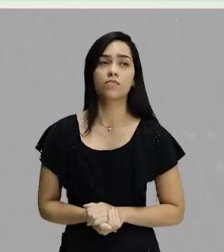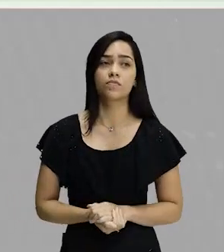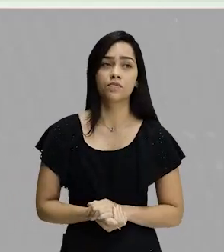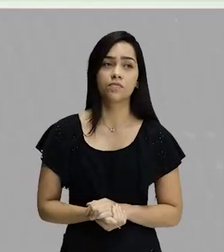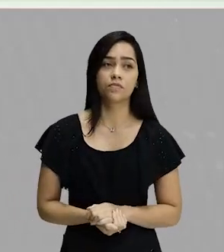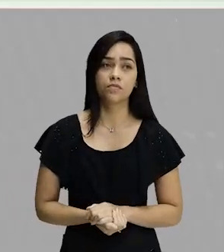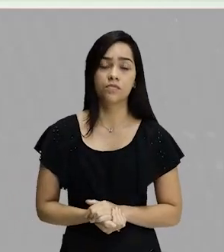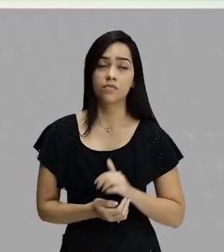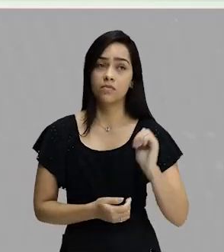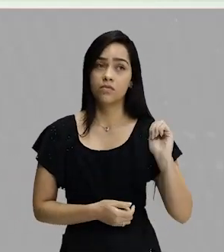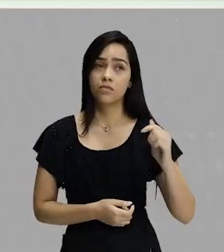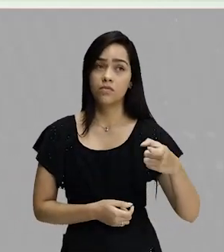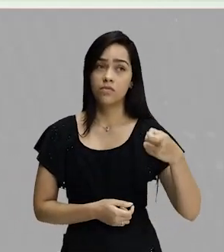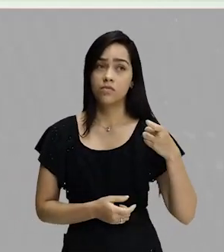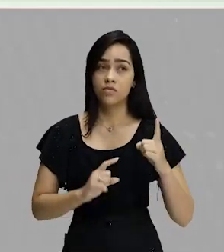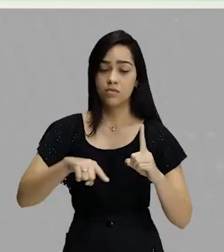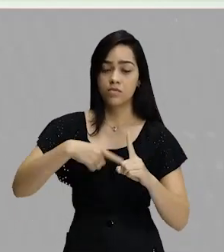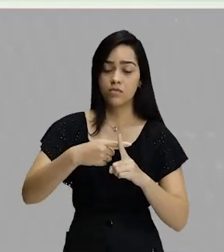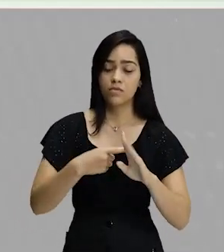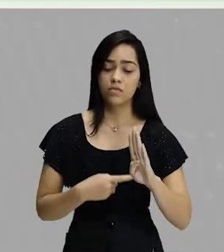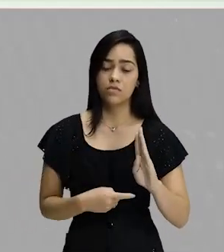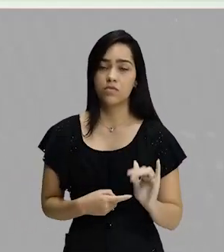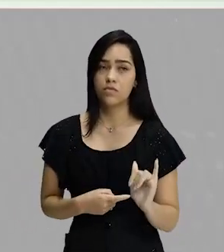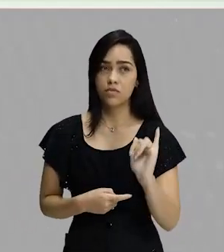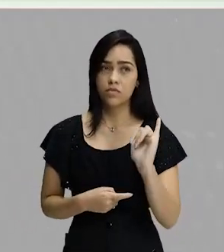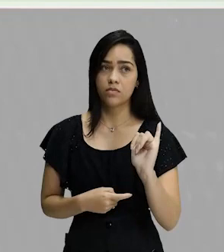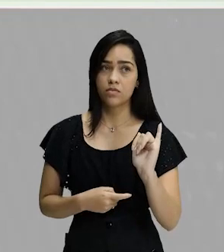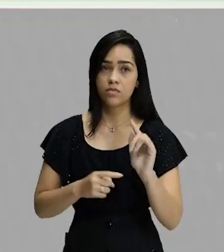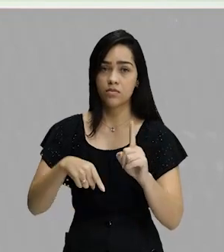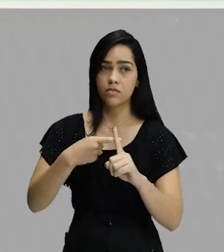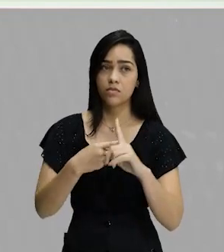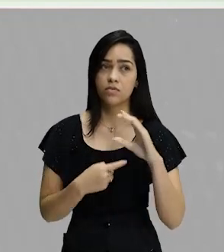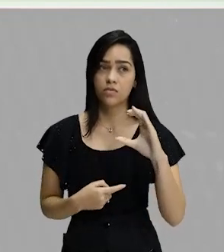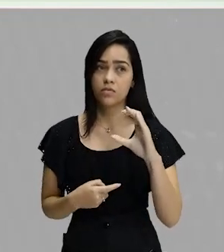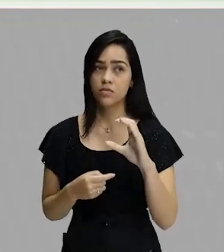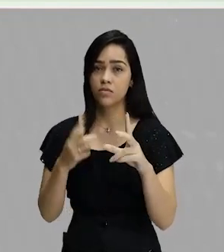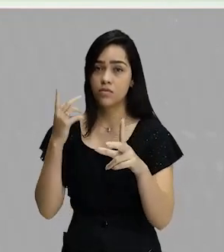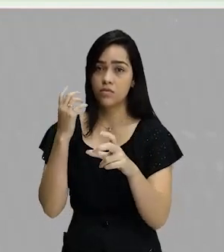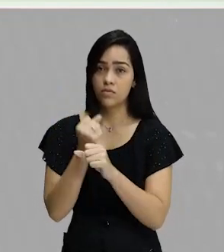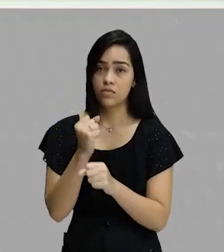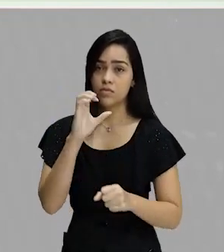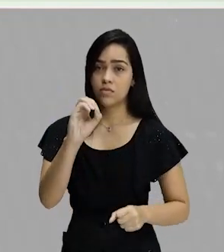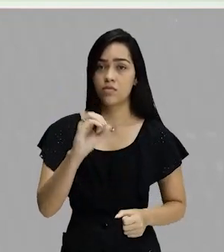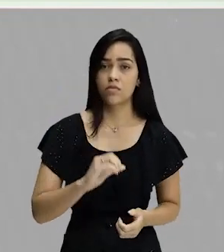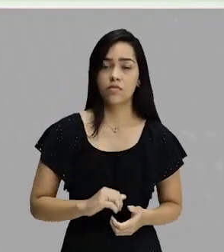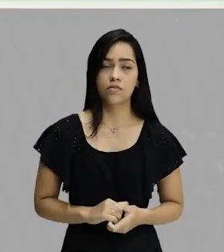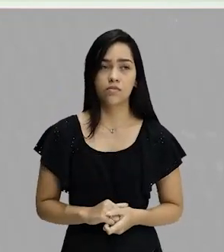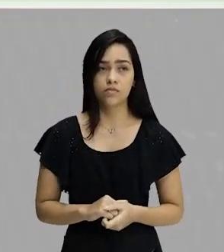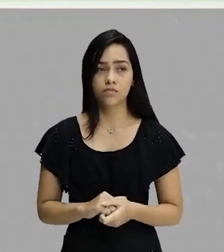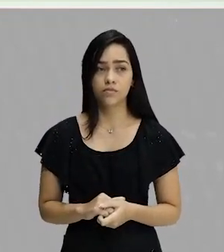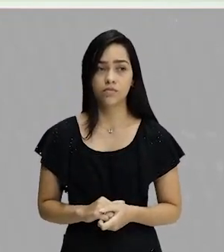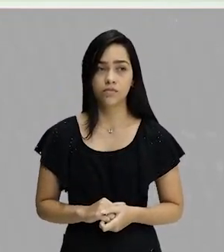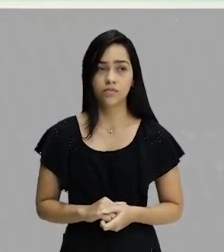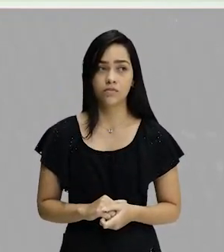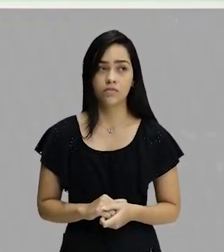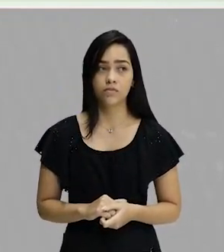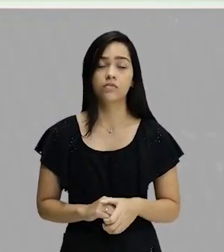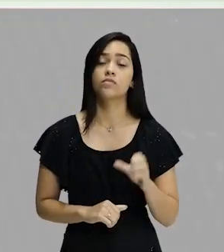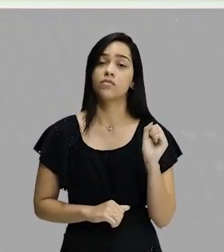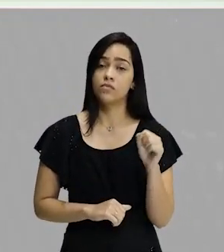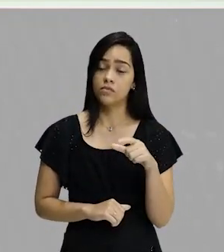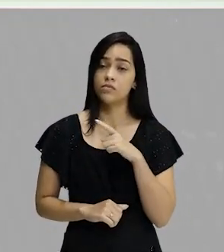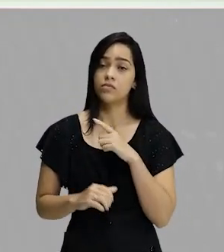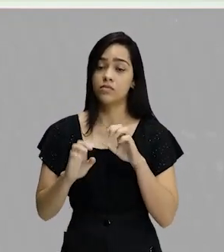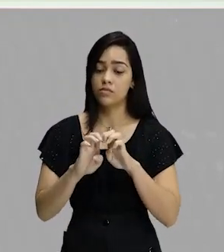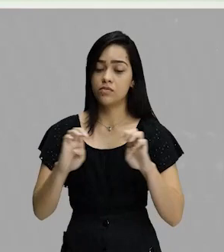ax mais by mais c igual a zero. Galera, isso aqui, ó, é